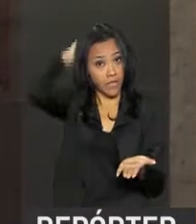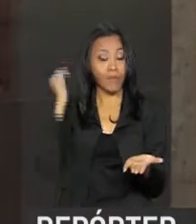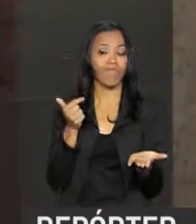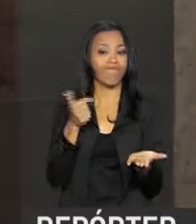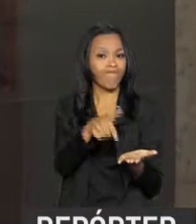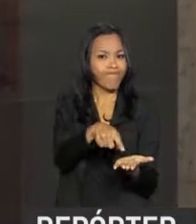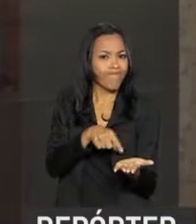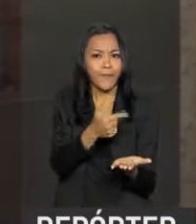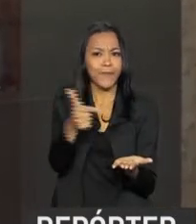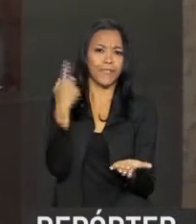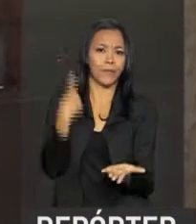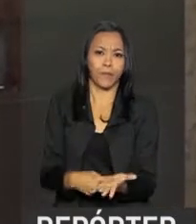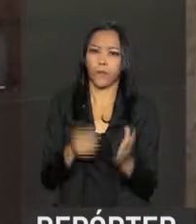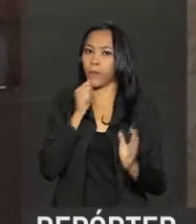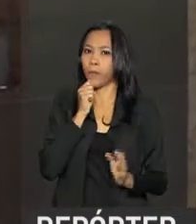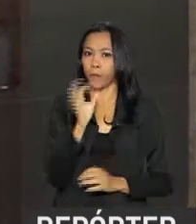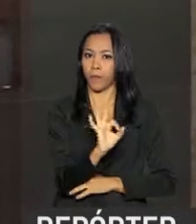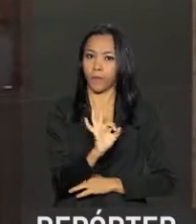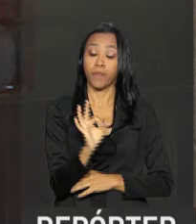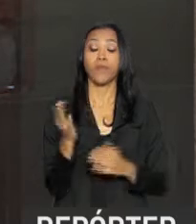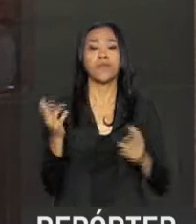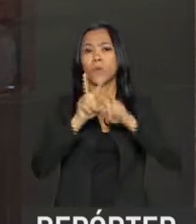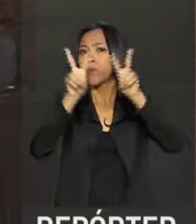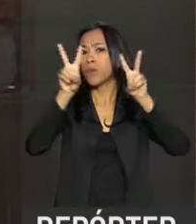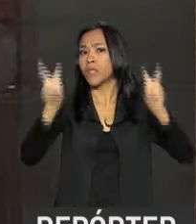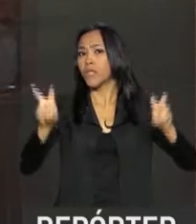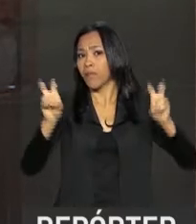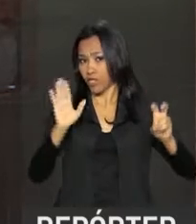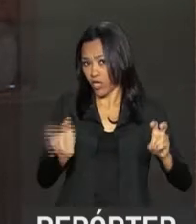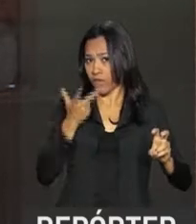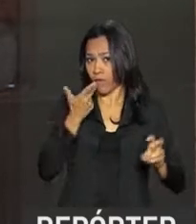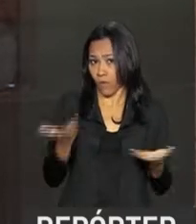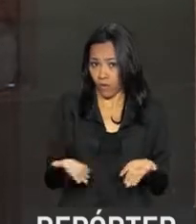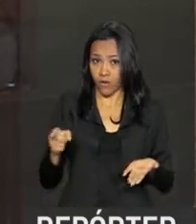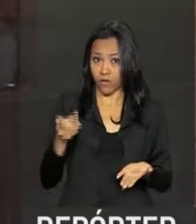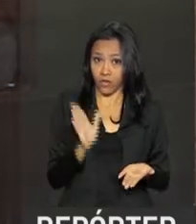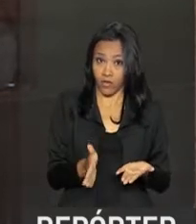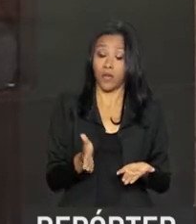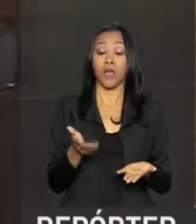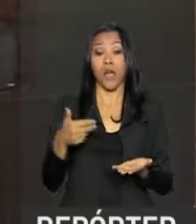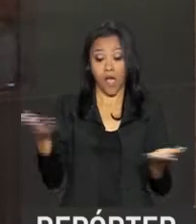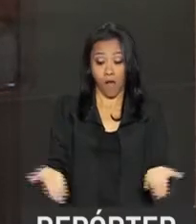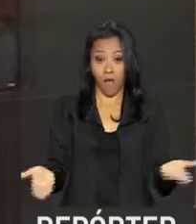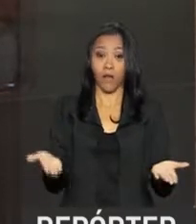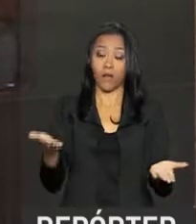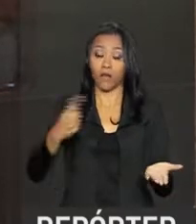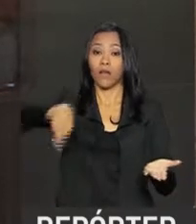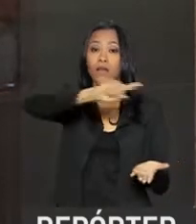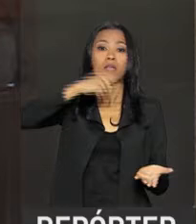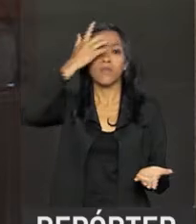compromissos oficiais. E o assunto agora, esse que você acabou de falar, é que a partir de agora os cidadãos